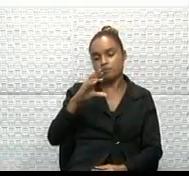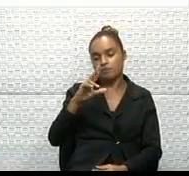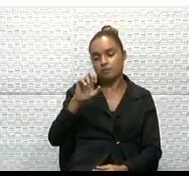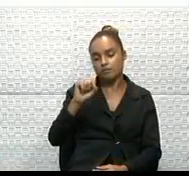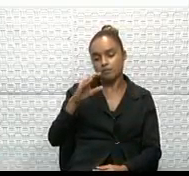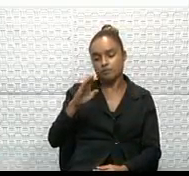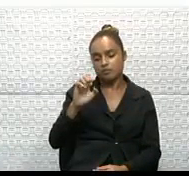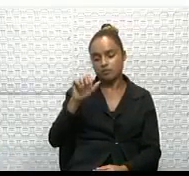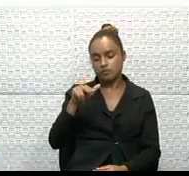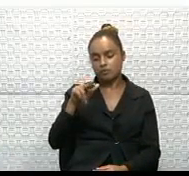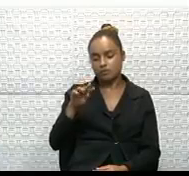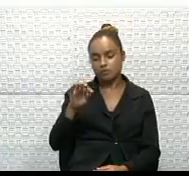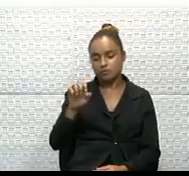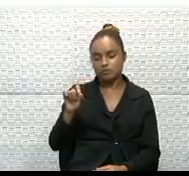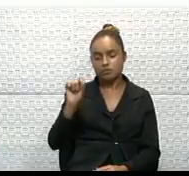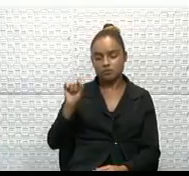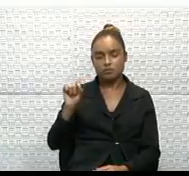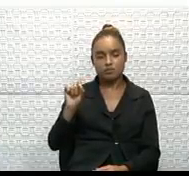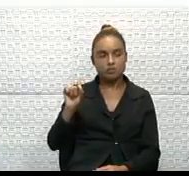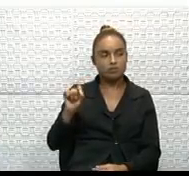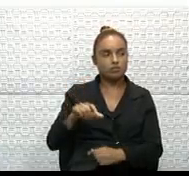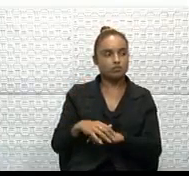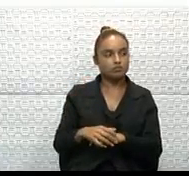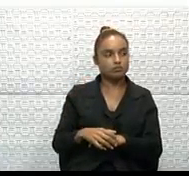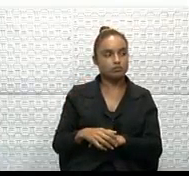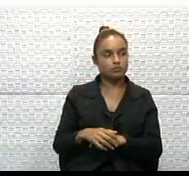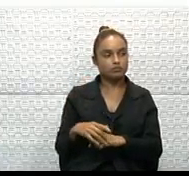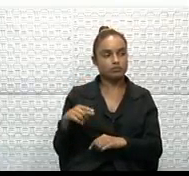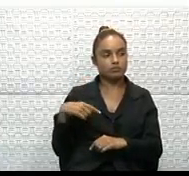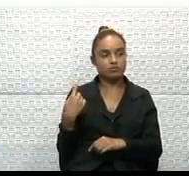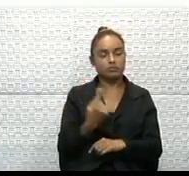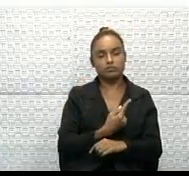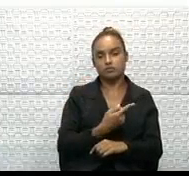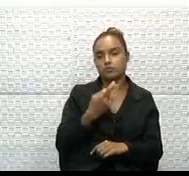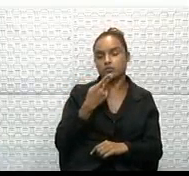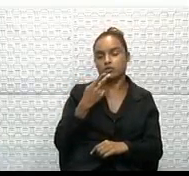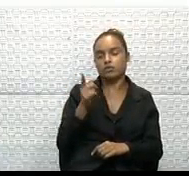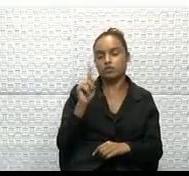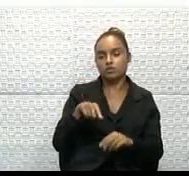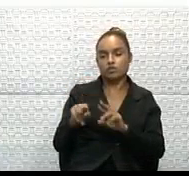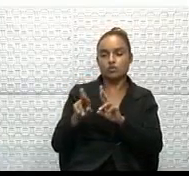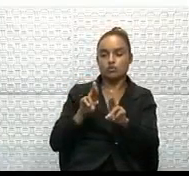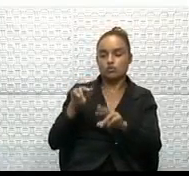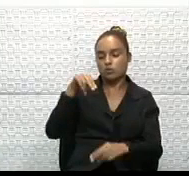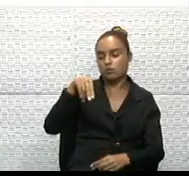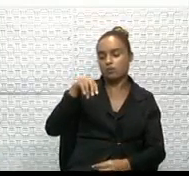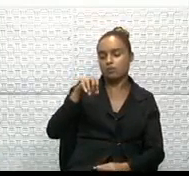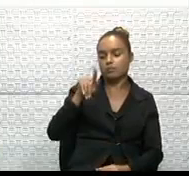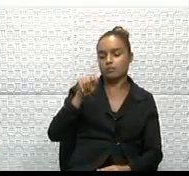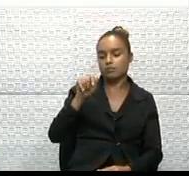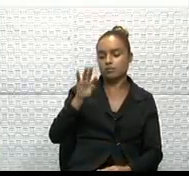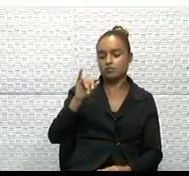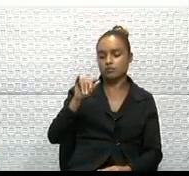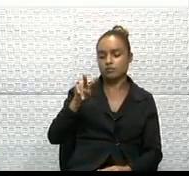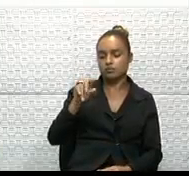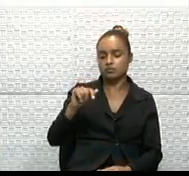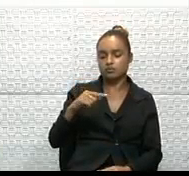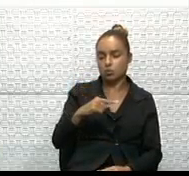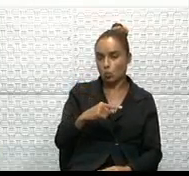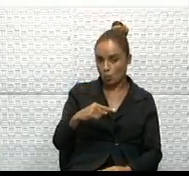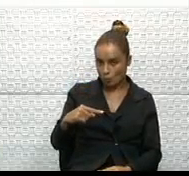uma reta decrescente, então nós dizemos que a correlação ela é negativa. E